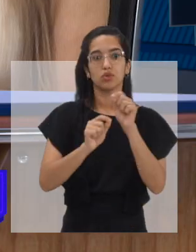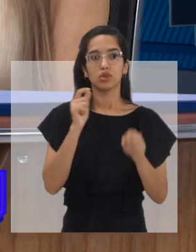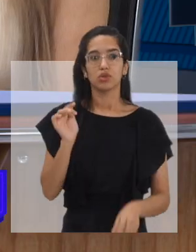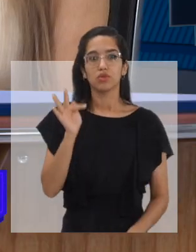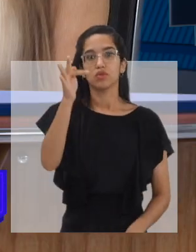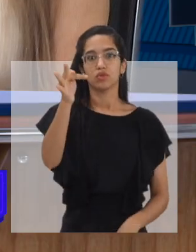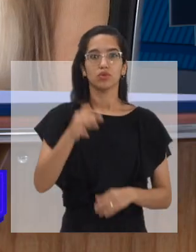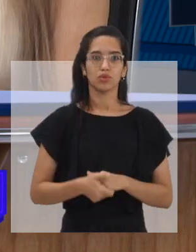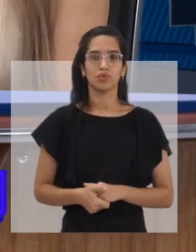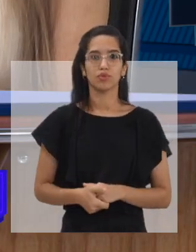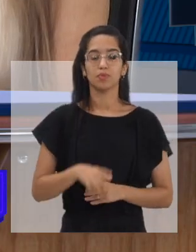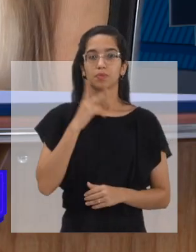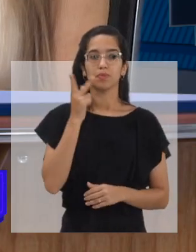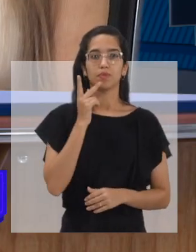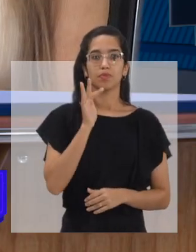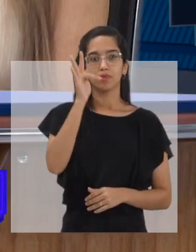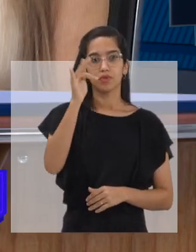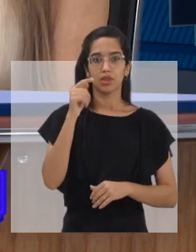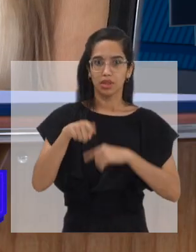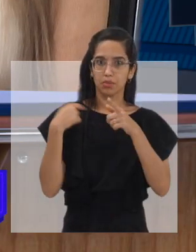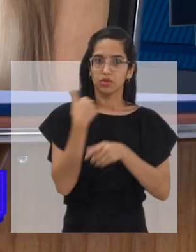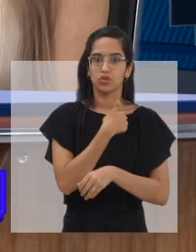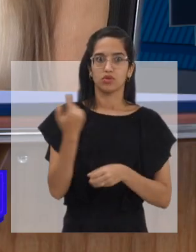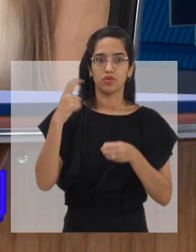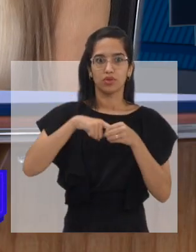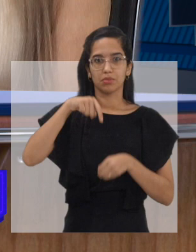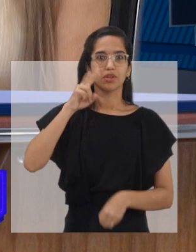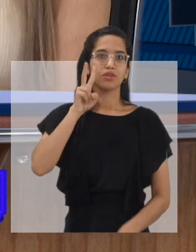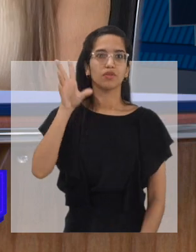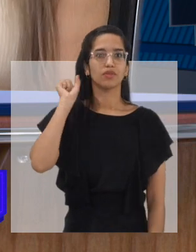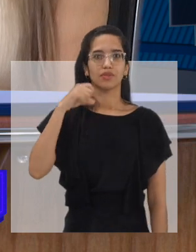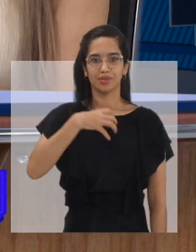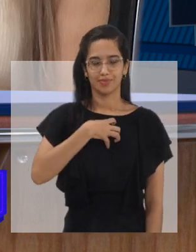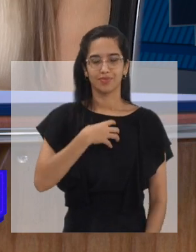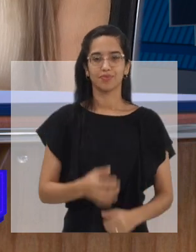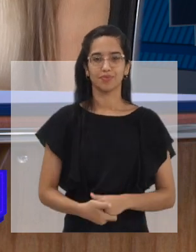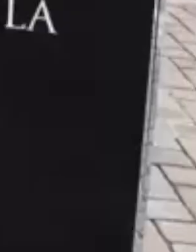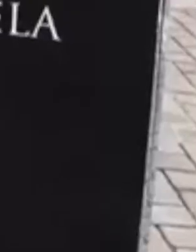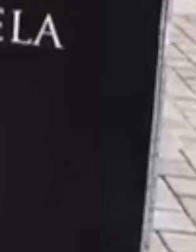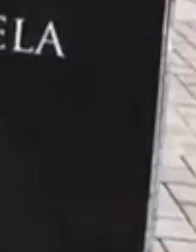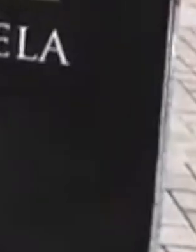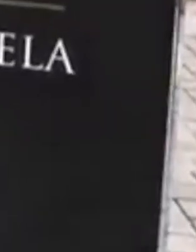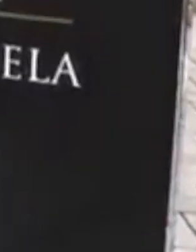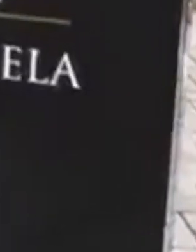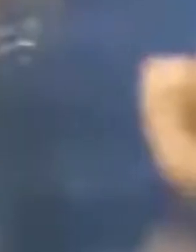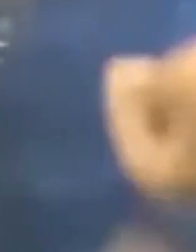Falar em futuro, daqui a pouquinho estaremos de volta no Ver, Ouvir, Sentir, no segundo bloco, tá bom? Até já.